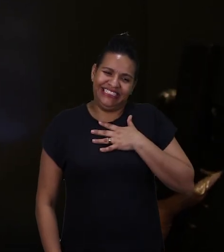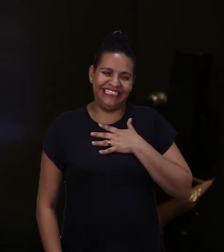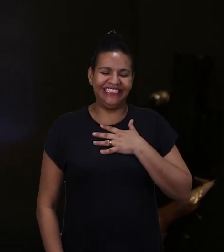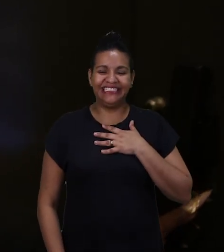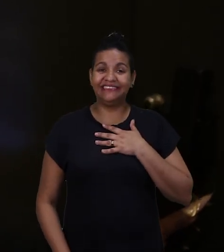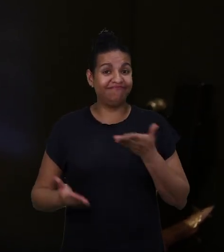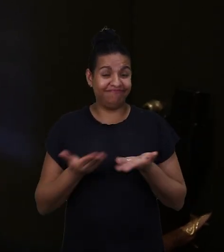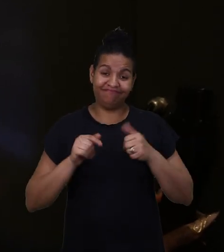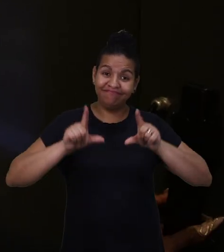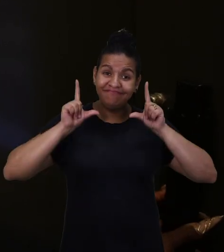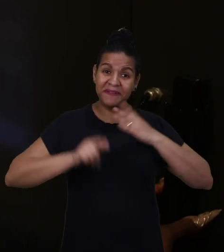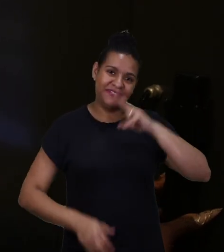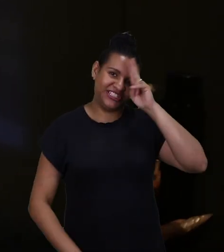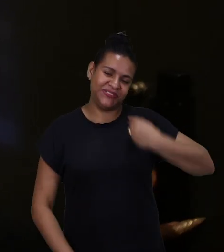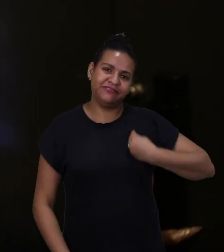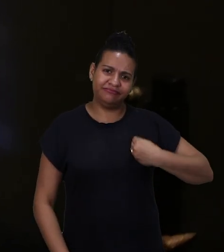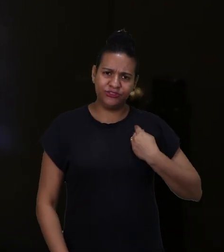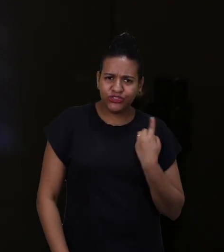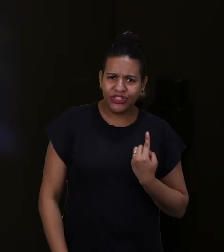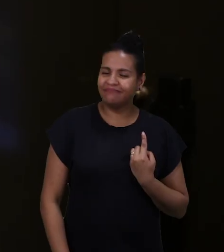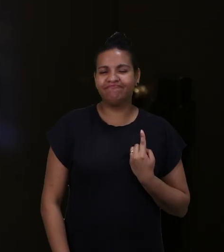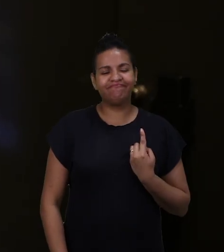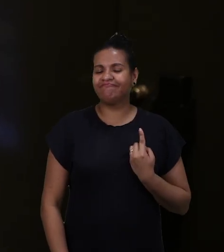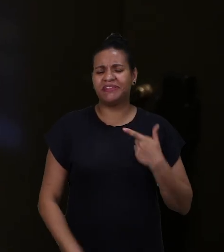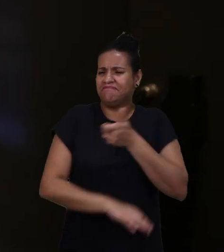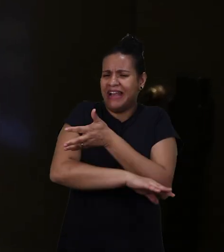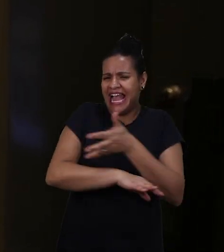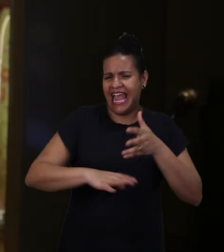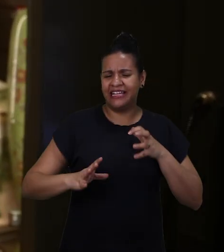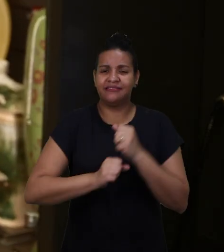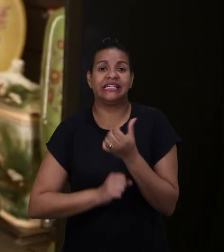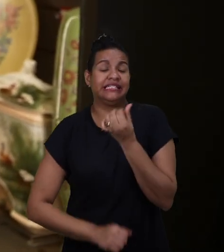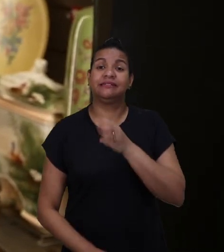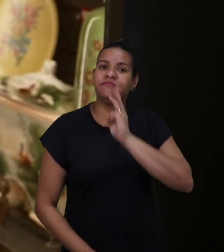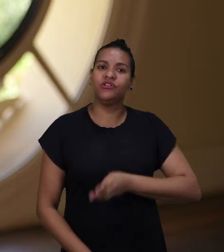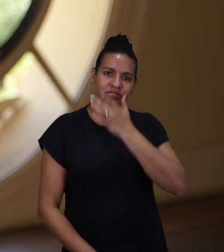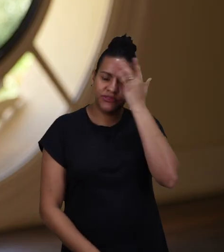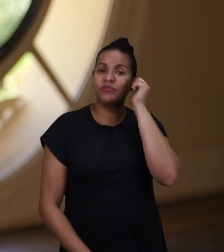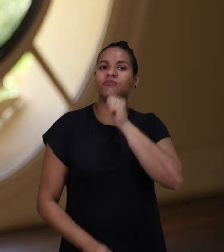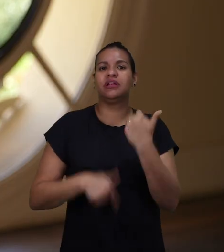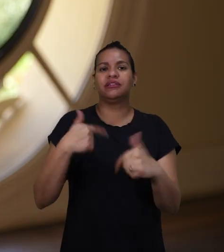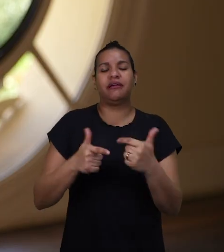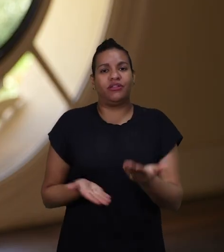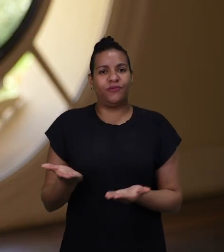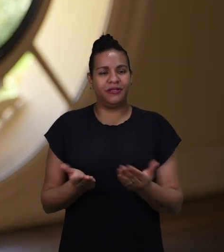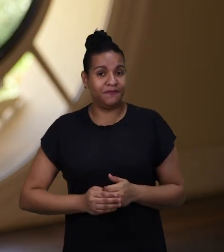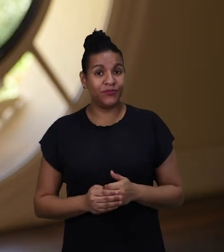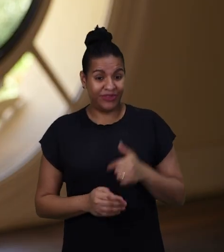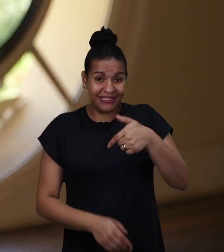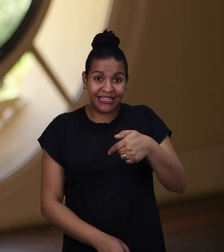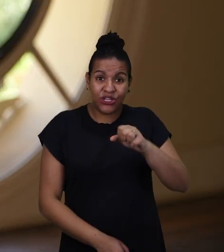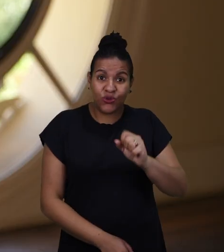Ai, gente, meu Deus do céu. Eu chego nesse espaço aqui do museu, mas eu não chego sozinha. Eu chego com 6 milhões de